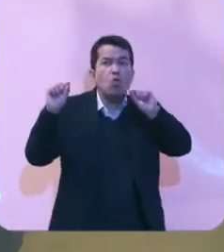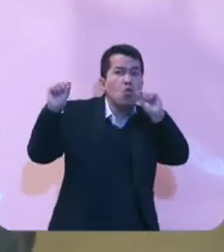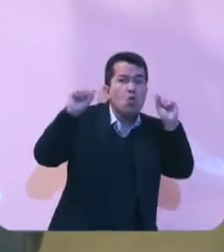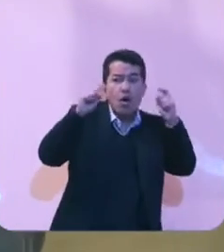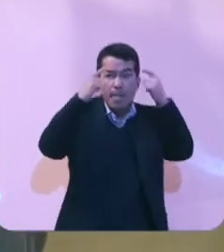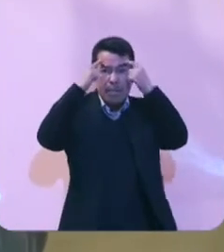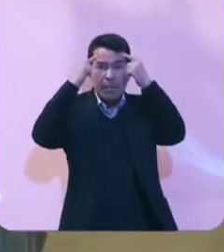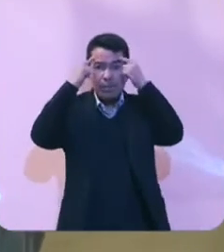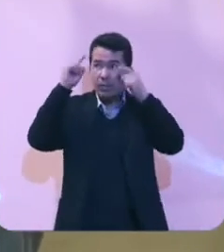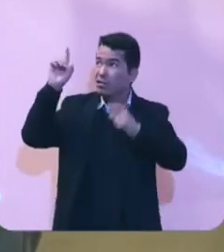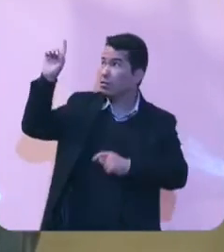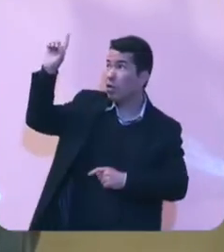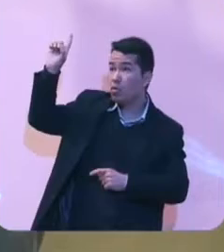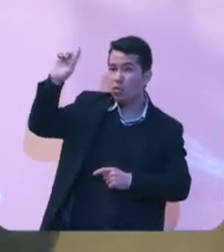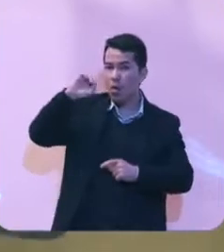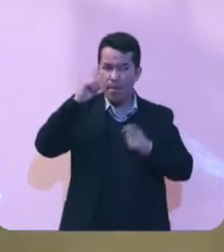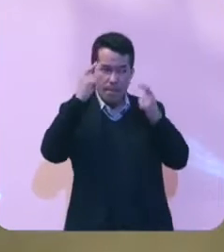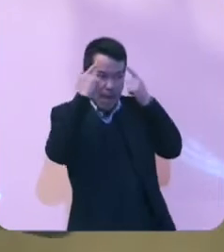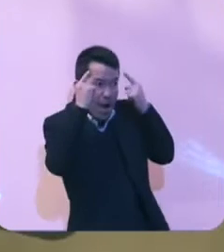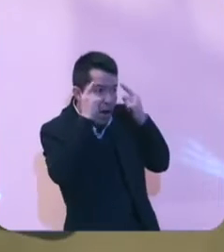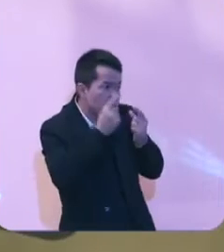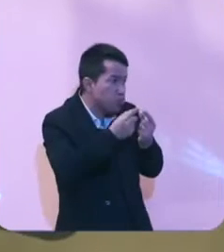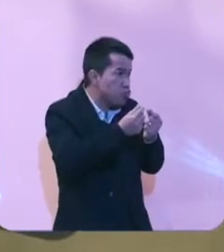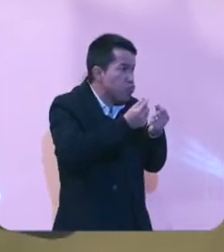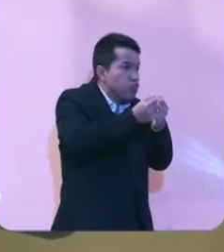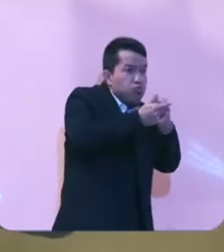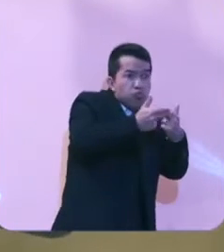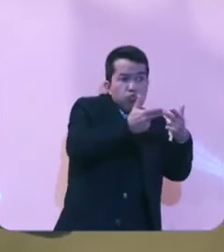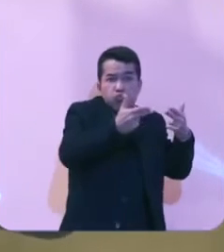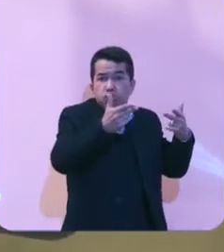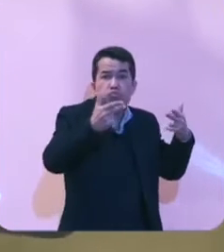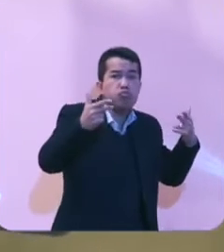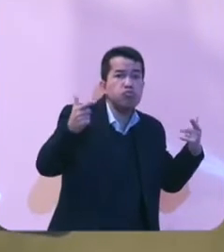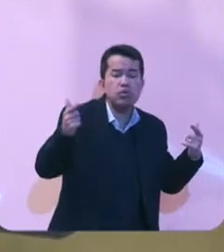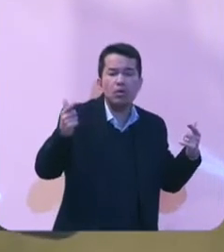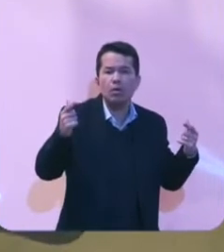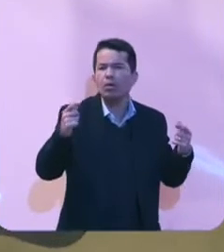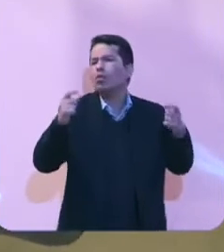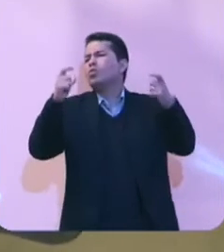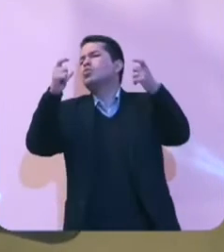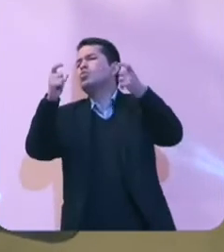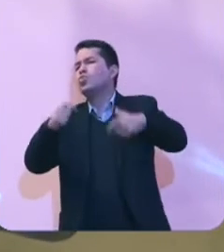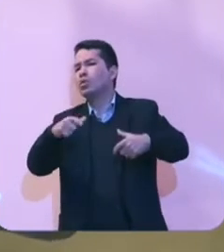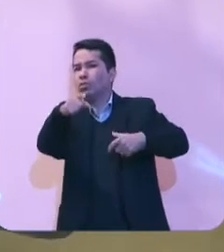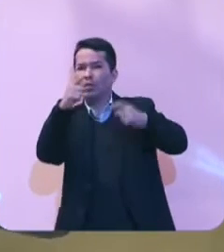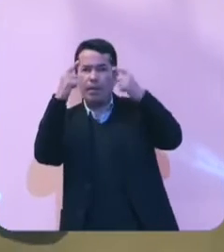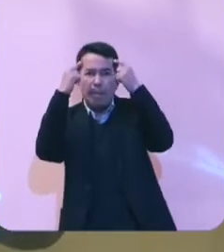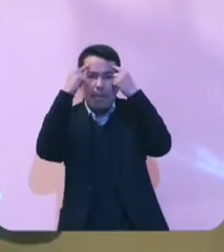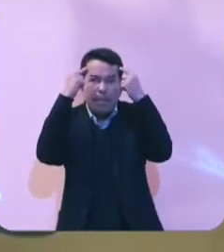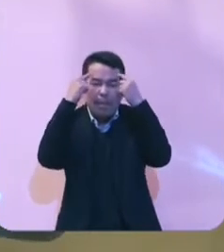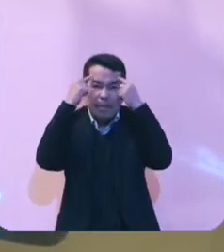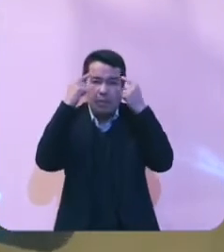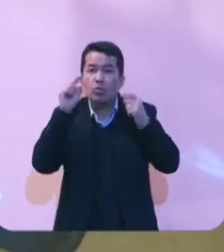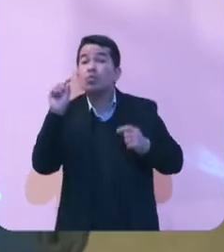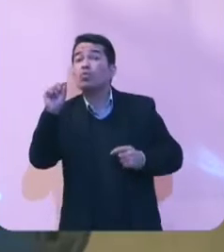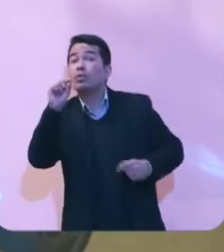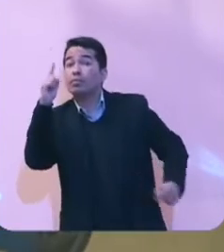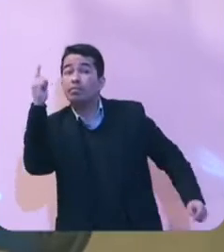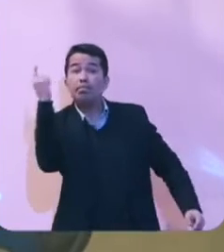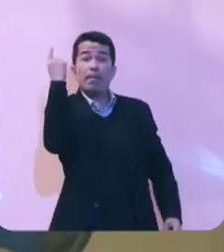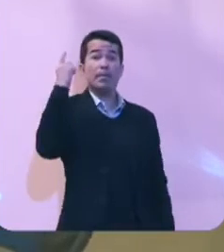veja onde eu tenho colocado o meu coração, nas tuas coisas, nos teus propósitos, nos